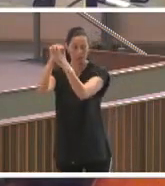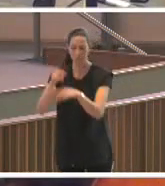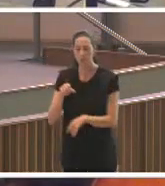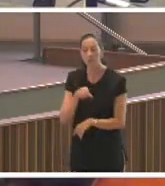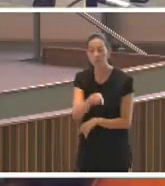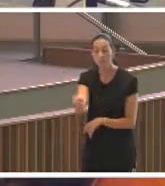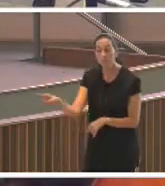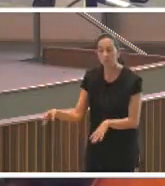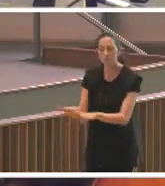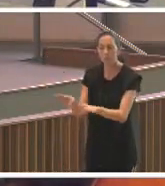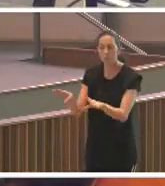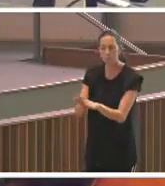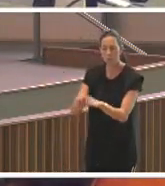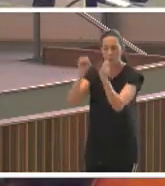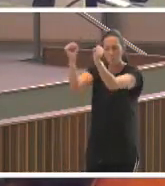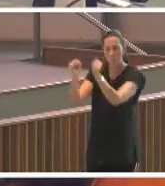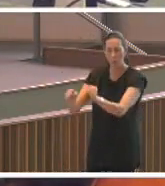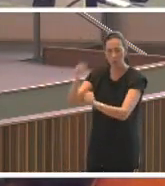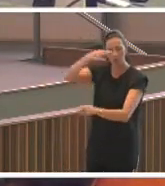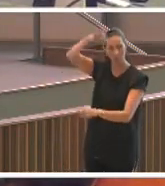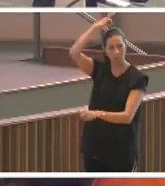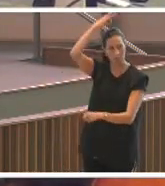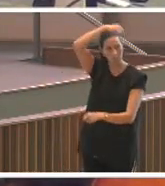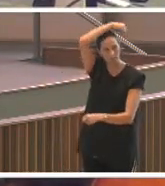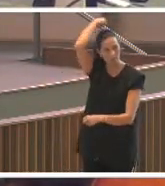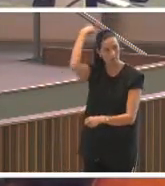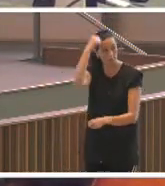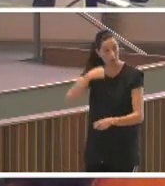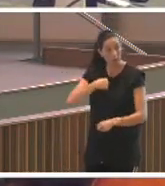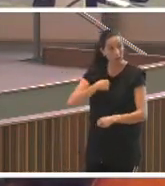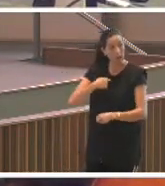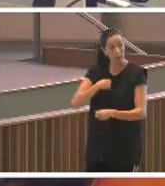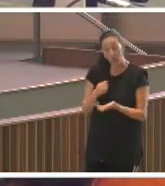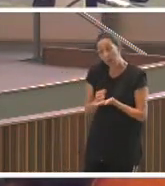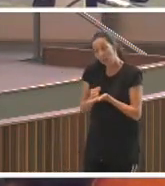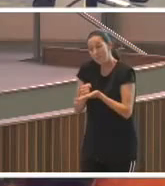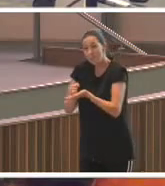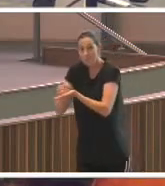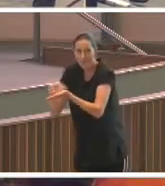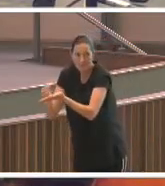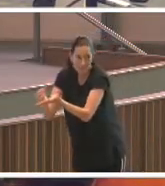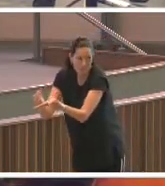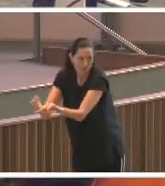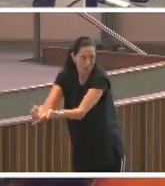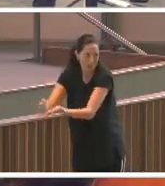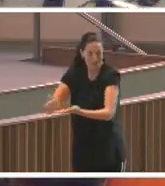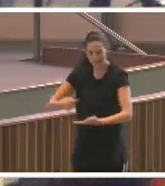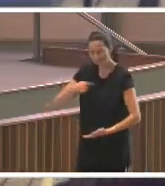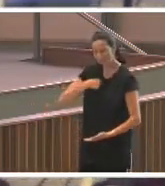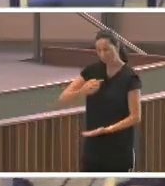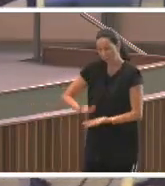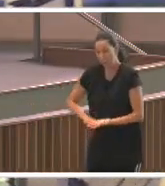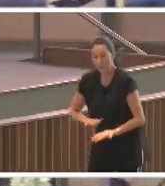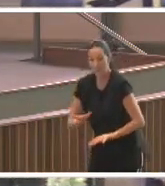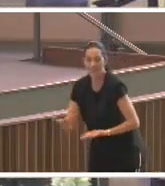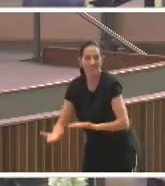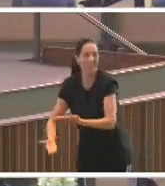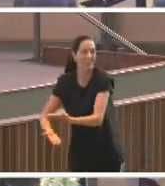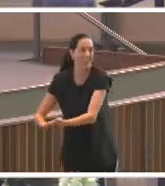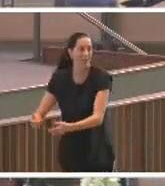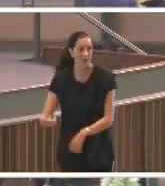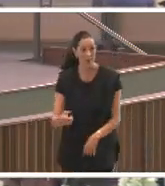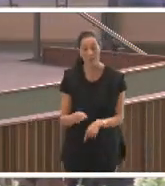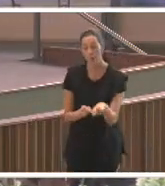que as pessoas cresçam na comunhão com o Senhor e no poder do Espírito Santo. É interessante,